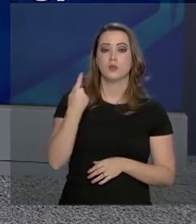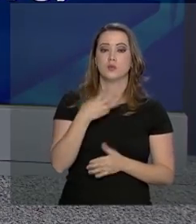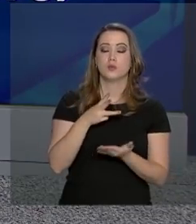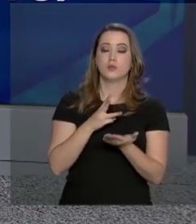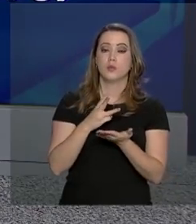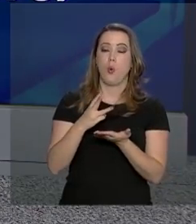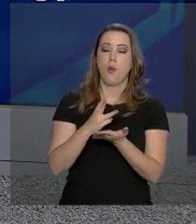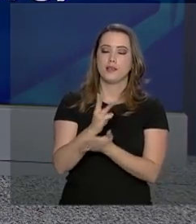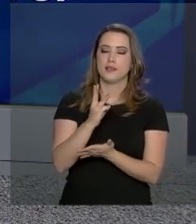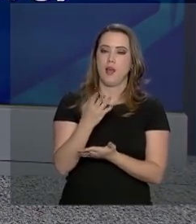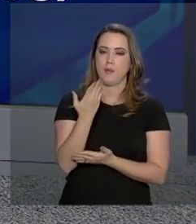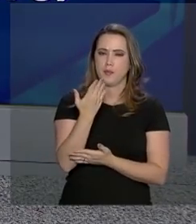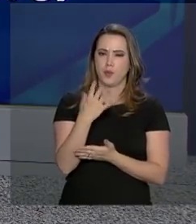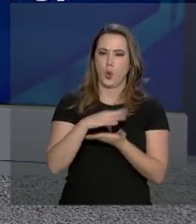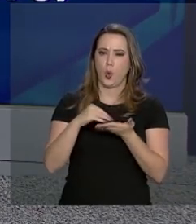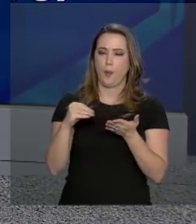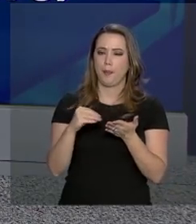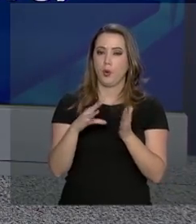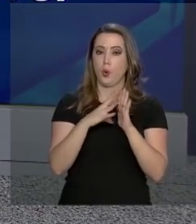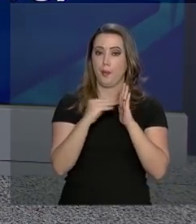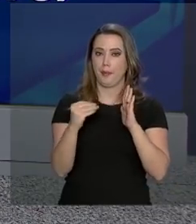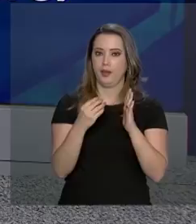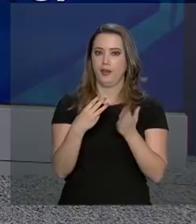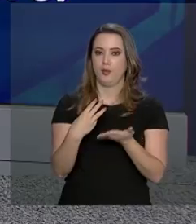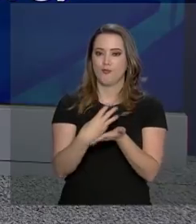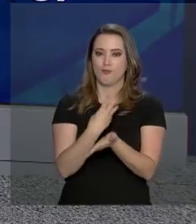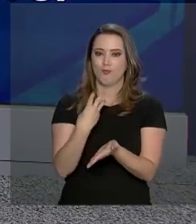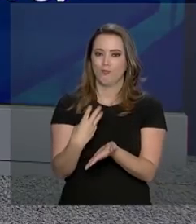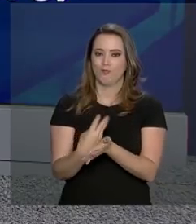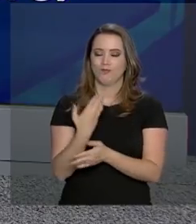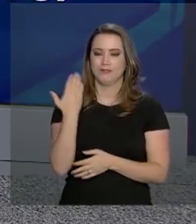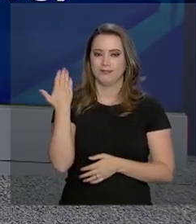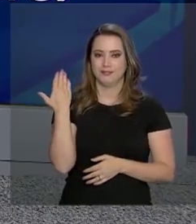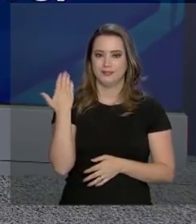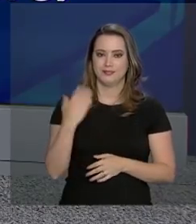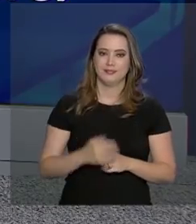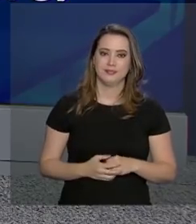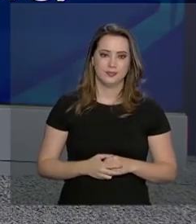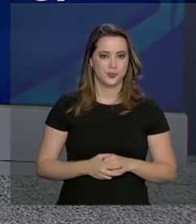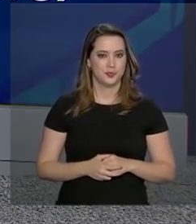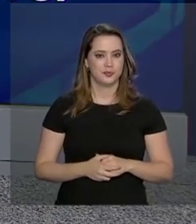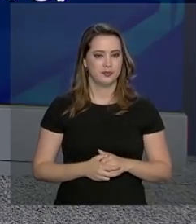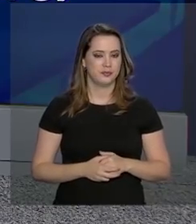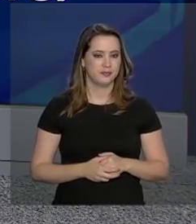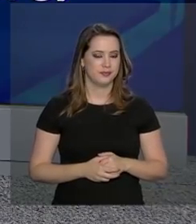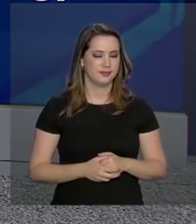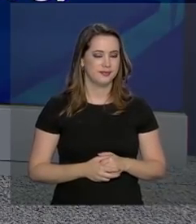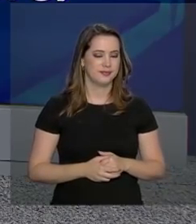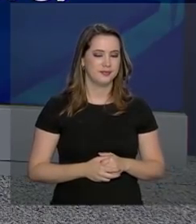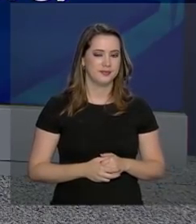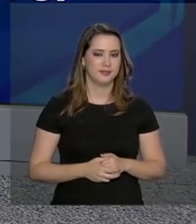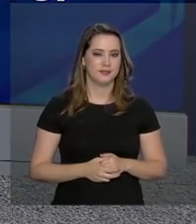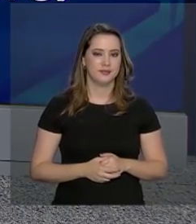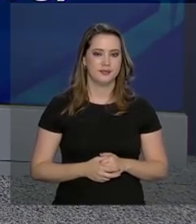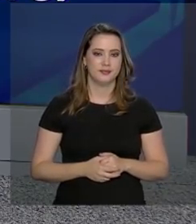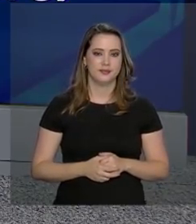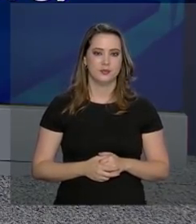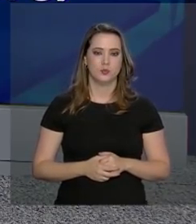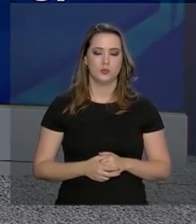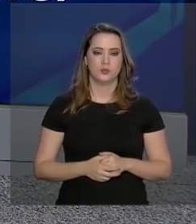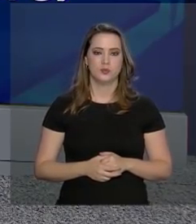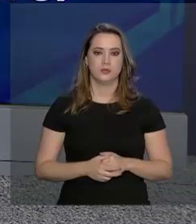para o nosso WhatsApp. Então, anote aí. É 61 99867 8718.